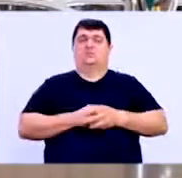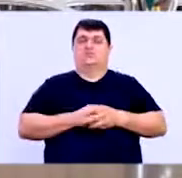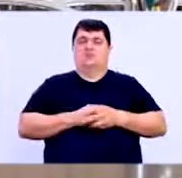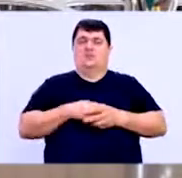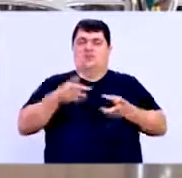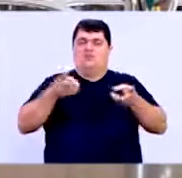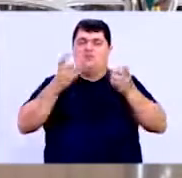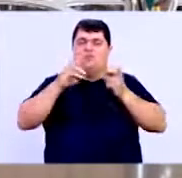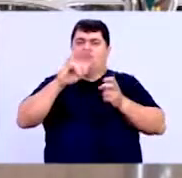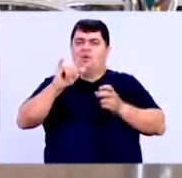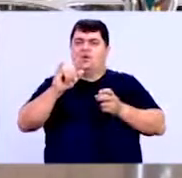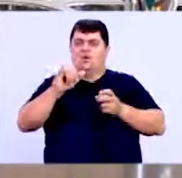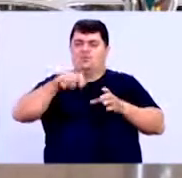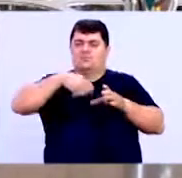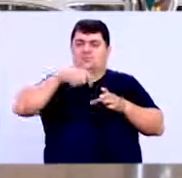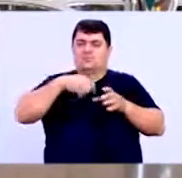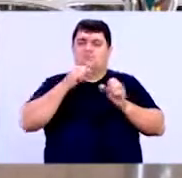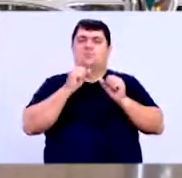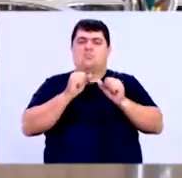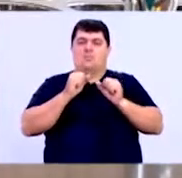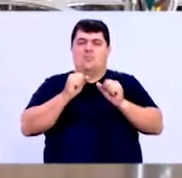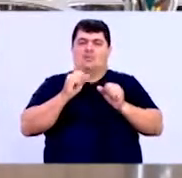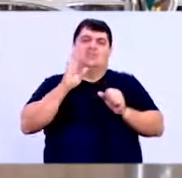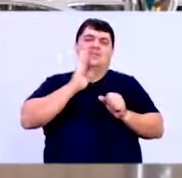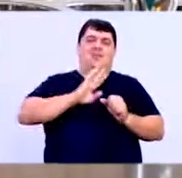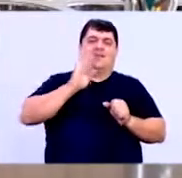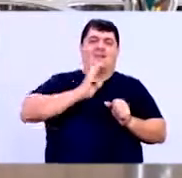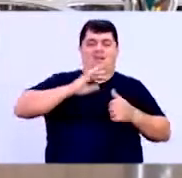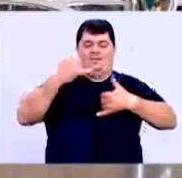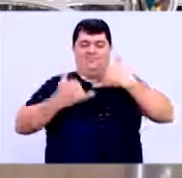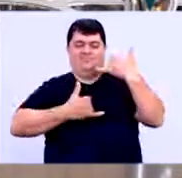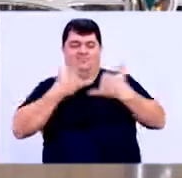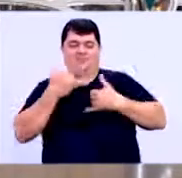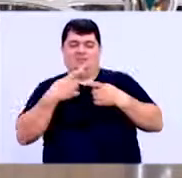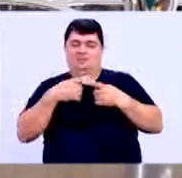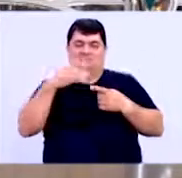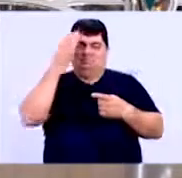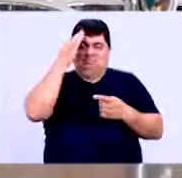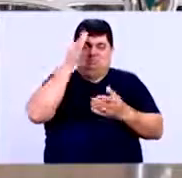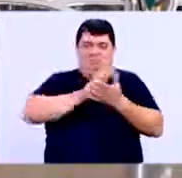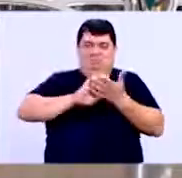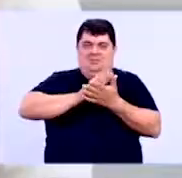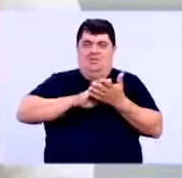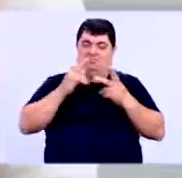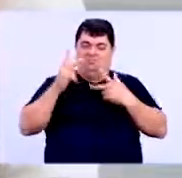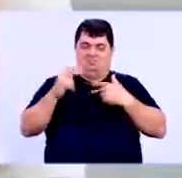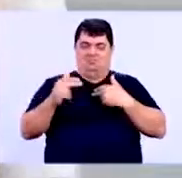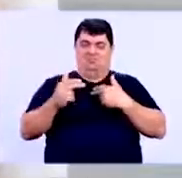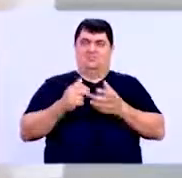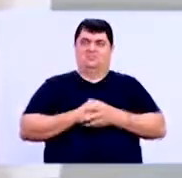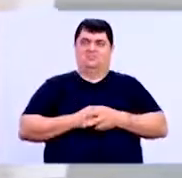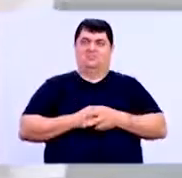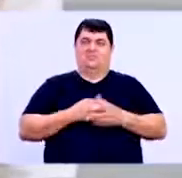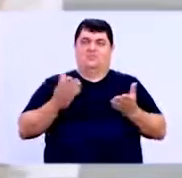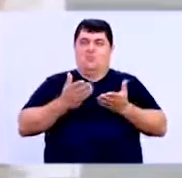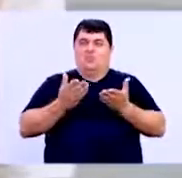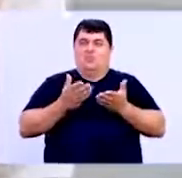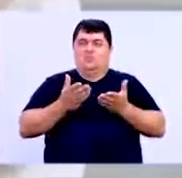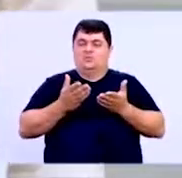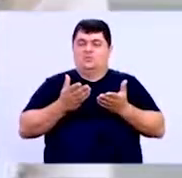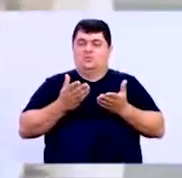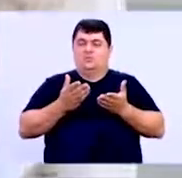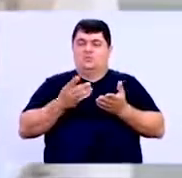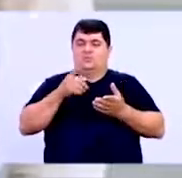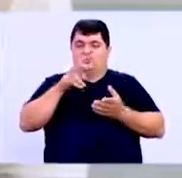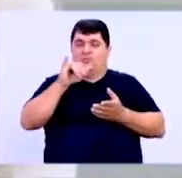vai perceber que cozinhar pode ser algo divertido para você que não entende de cozinha, assim como eu. E olha, no programa de hoje, você